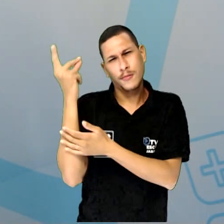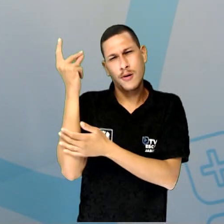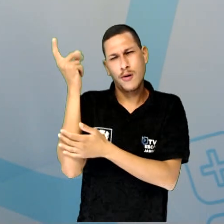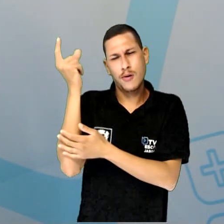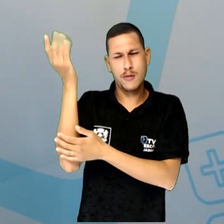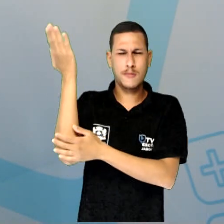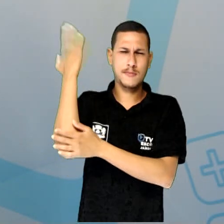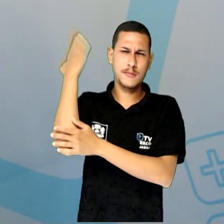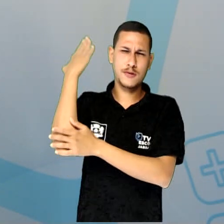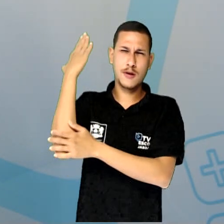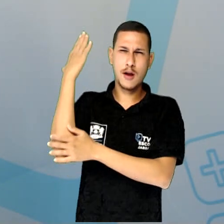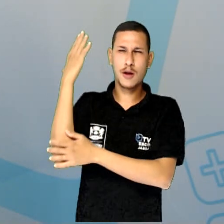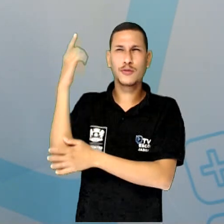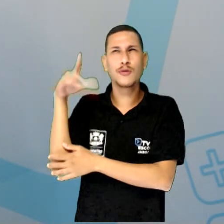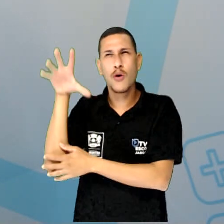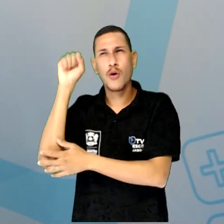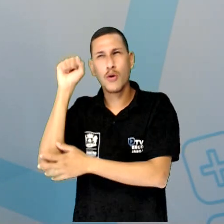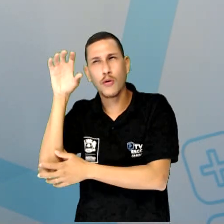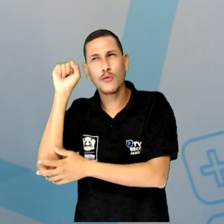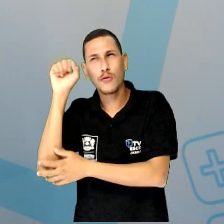ouvimos falar que os Estados Unidos